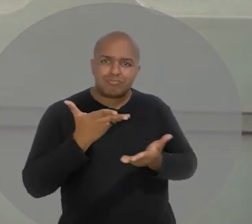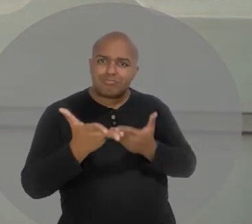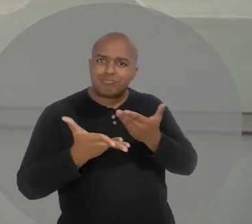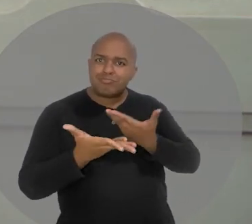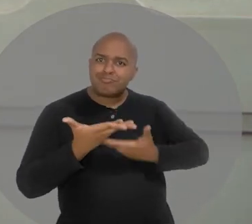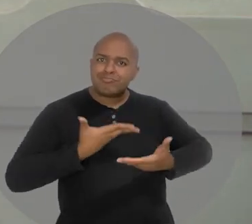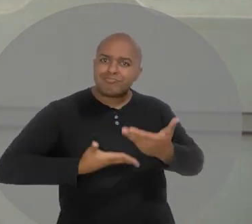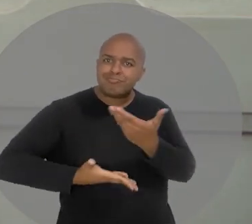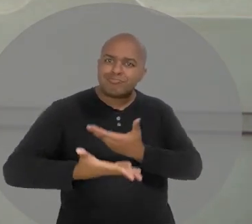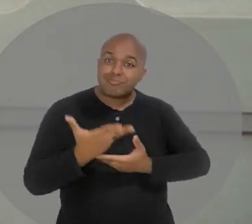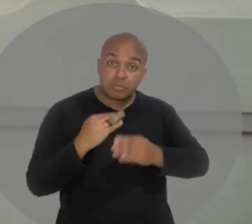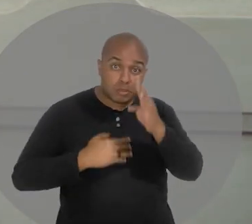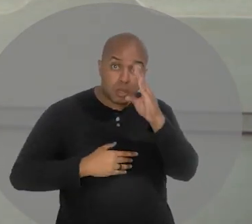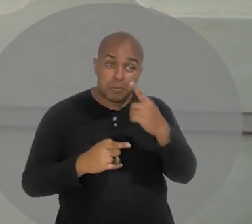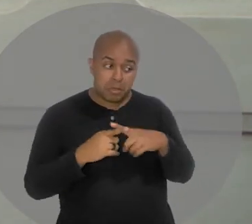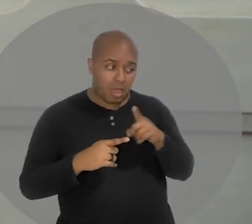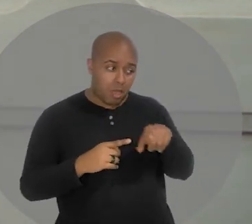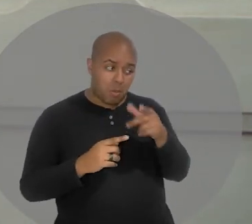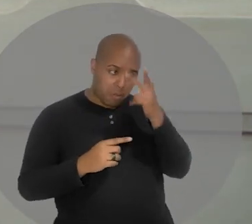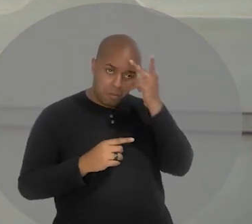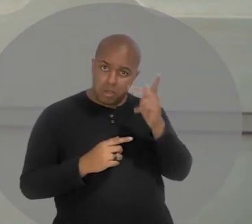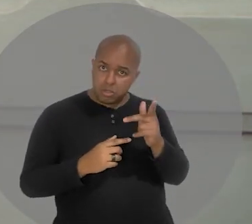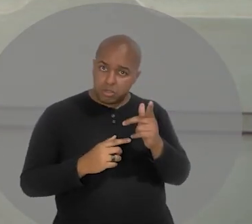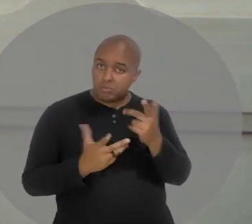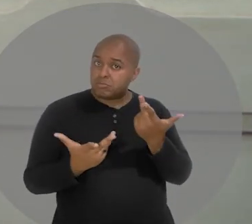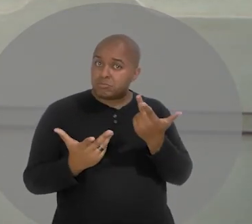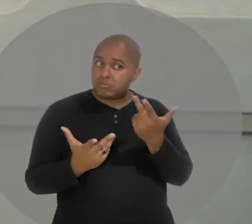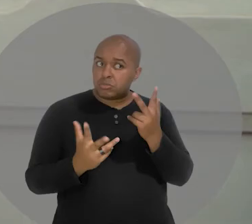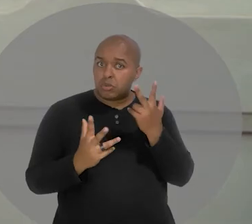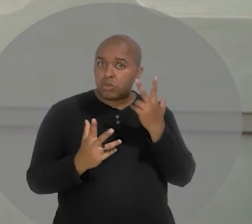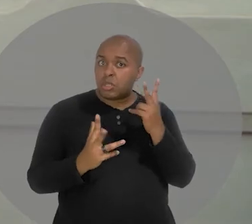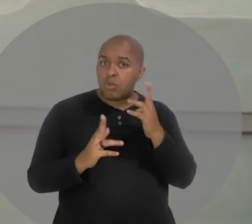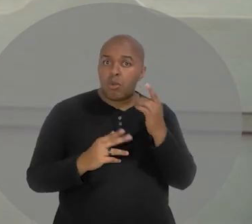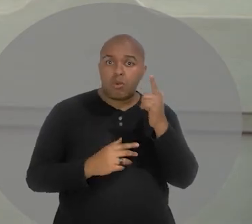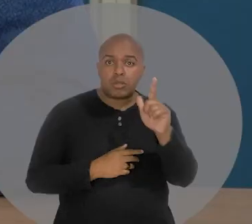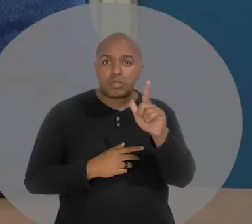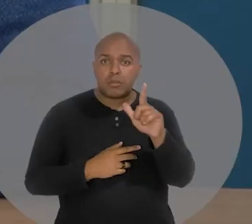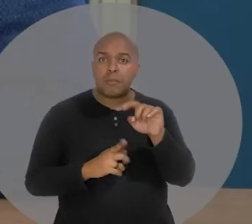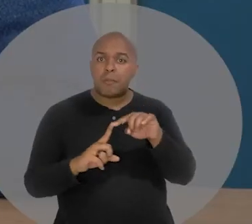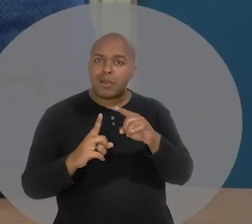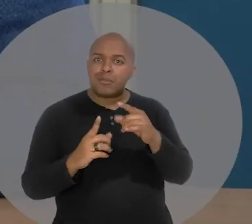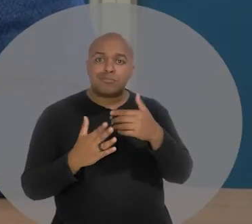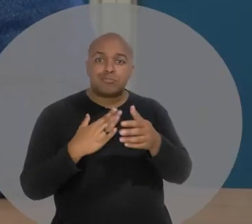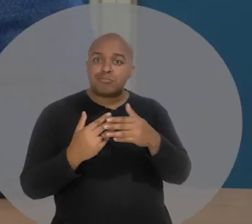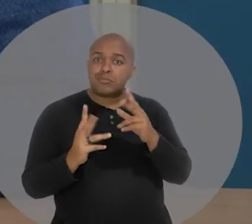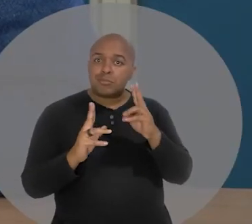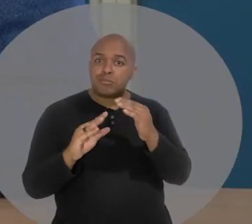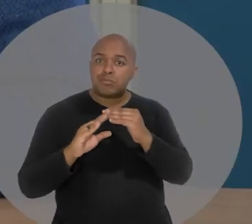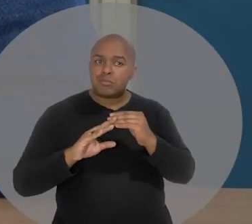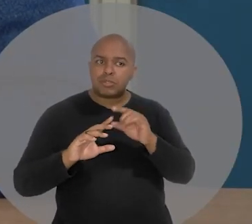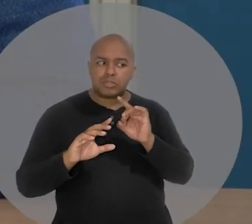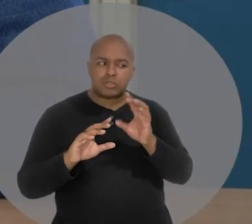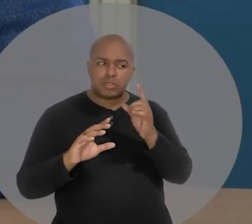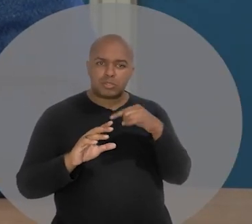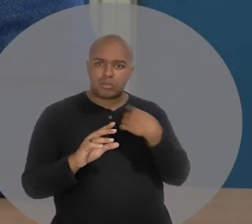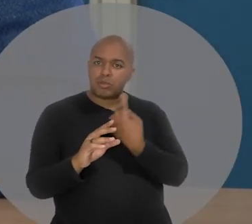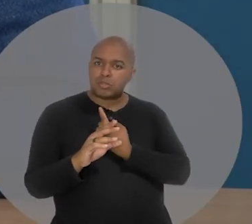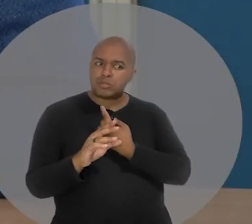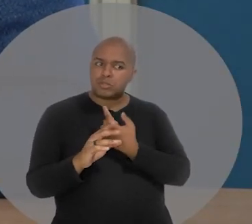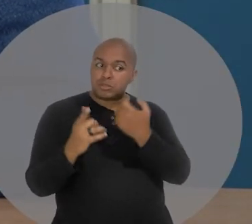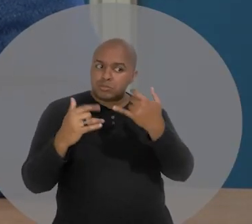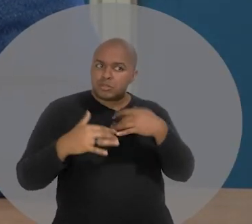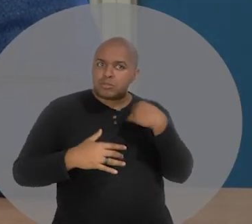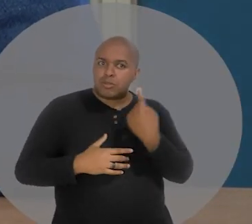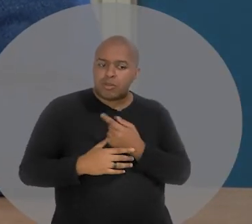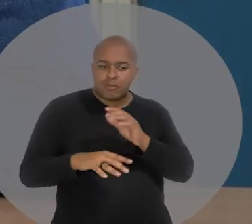direto, porque é uma pessoa como outra qualquer. Sobre nós, dizemos nós,